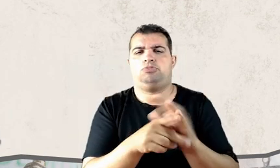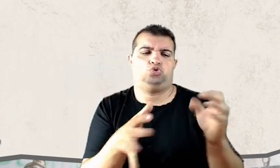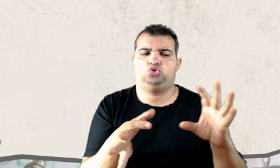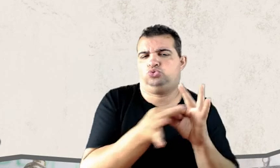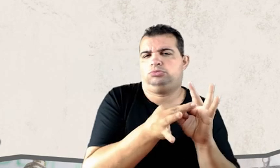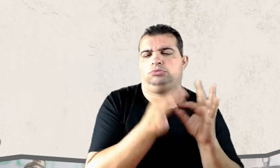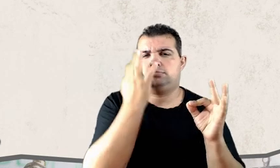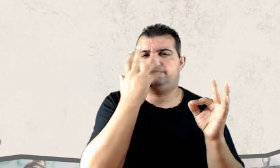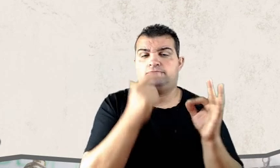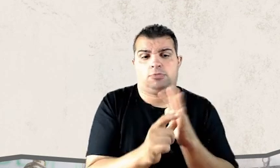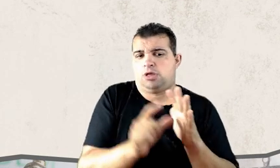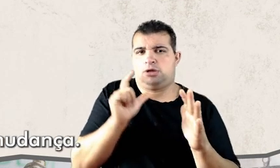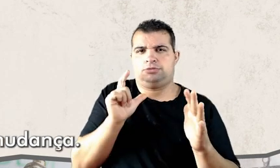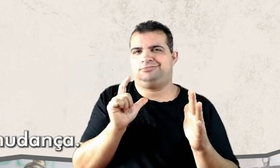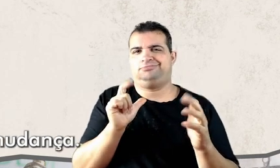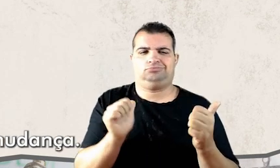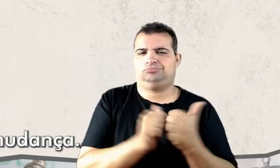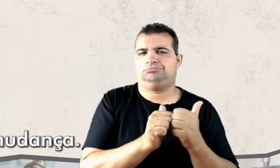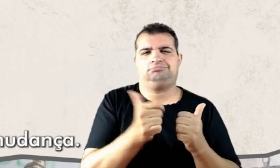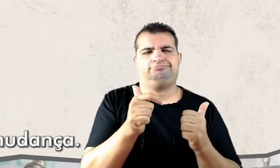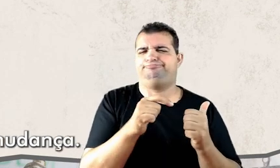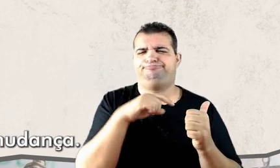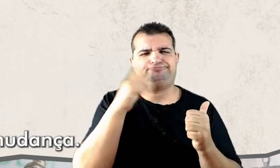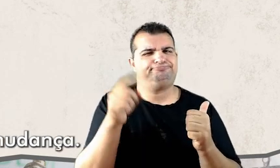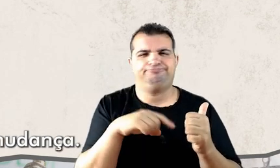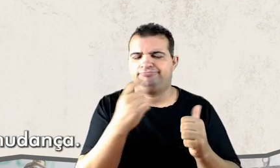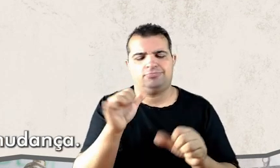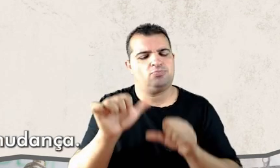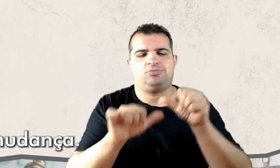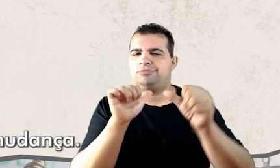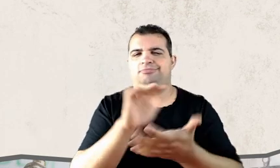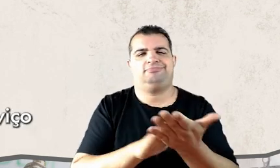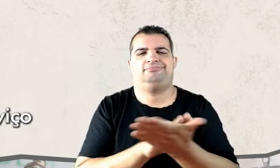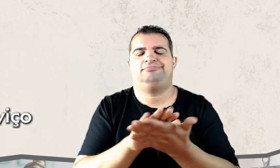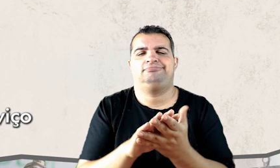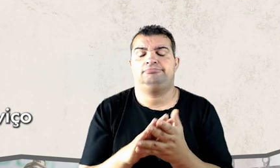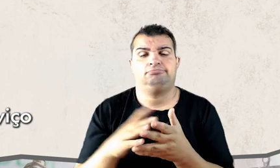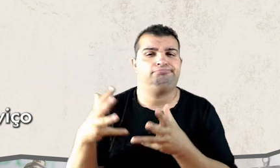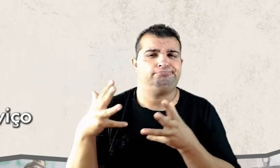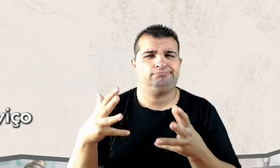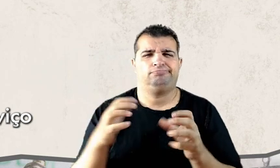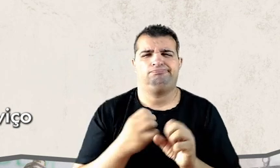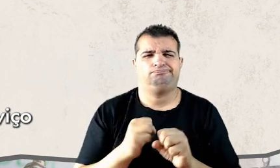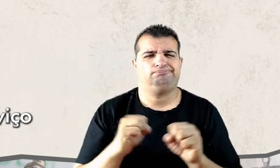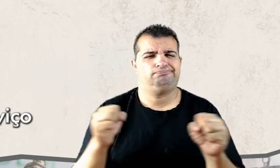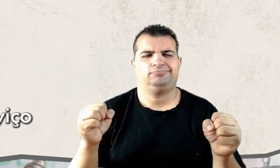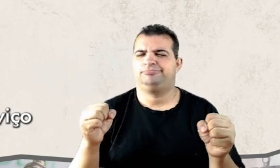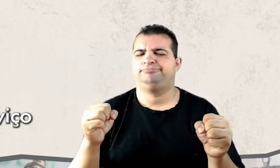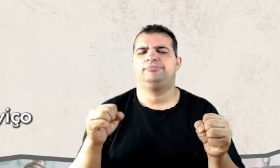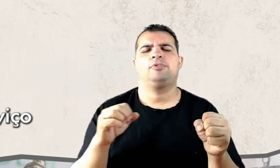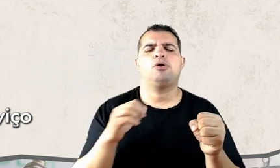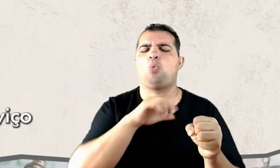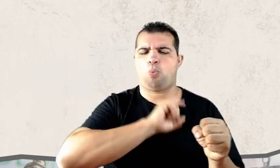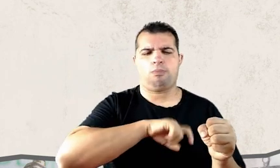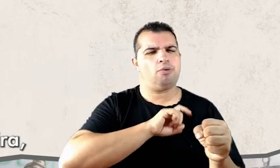criança, pré-determinado e que não tem muitas chances de mudança. Isso causou um grande